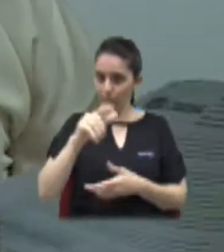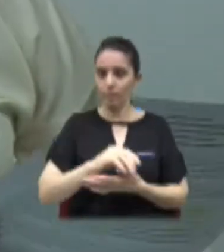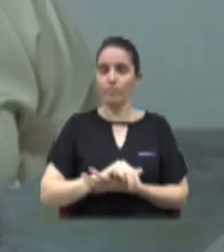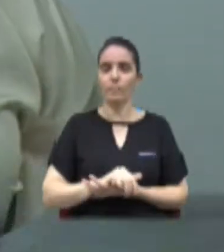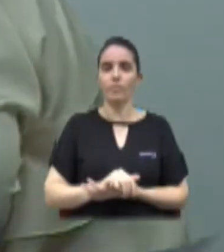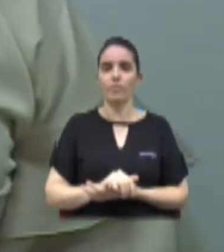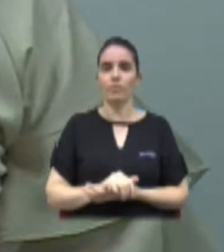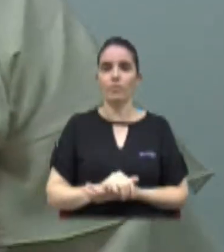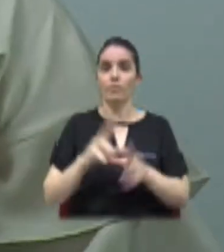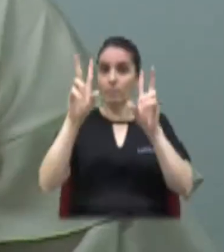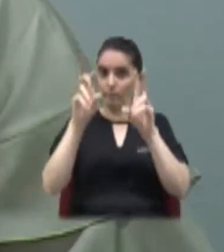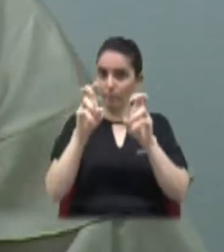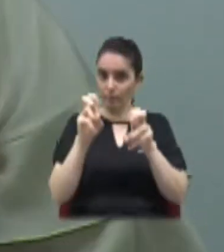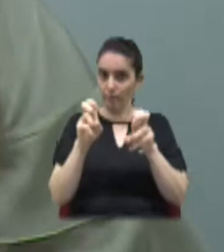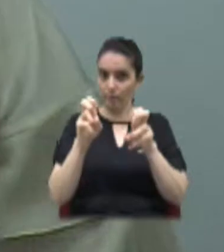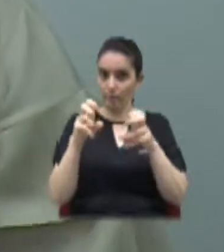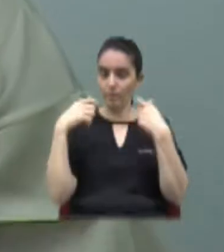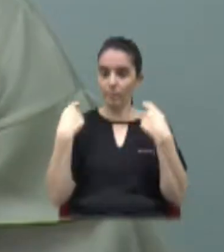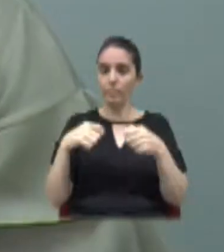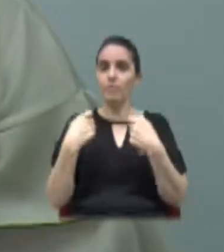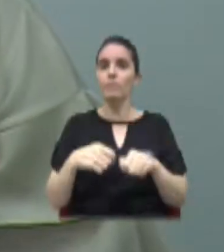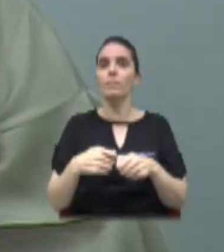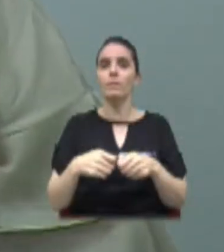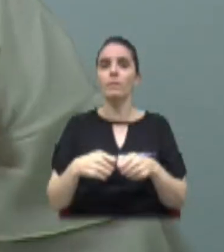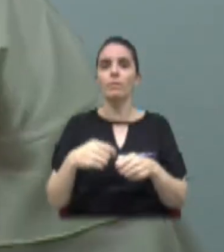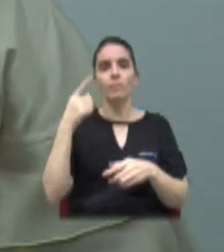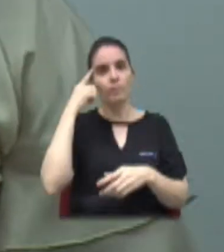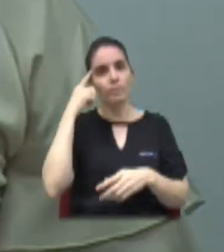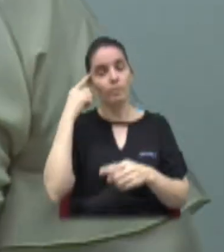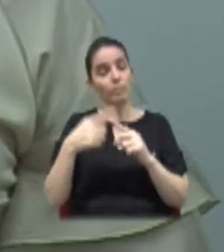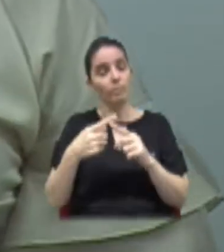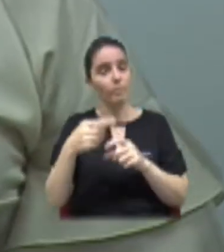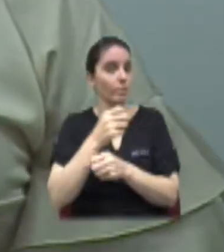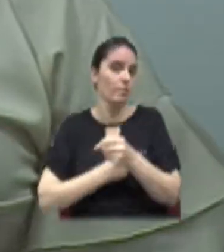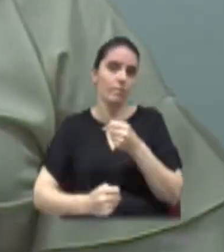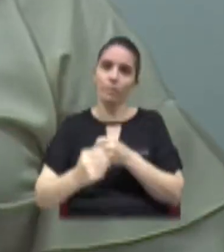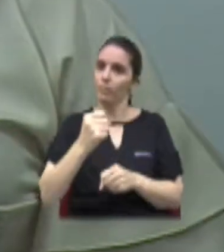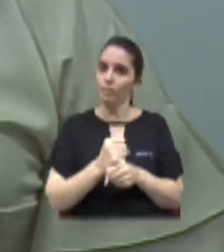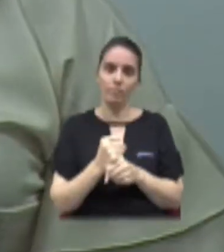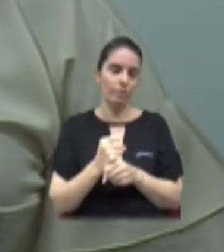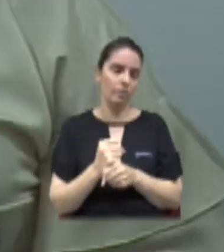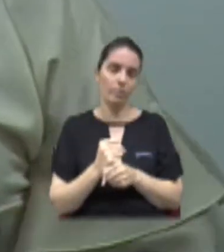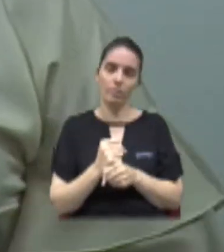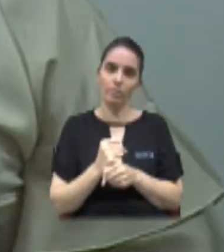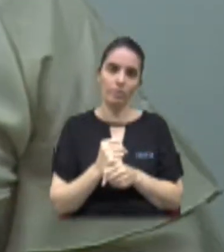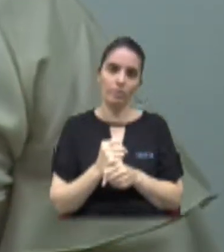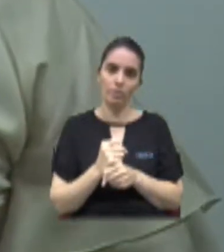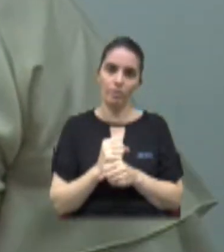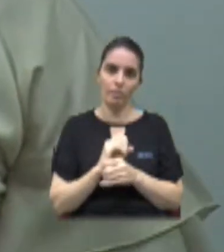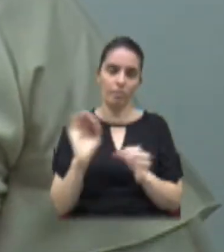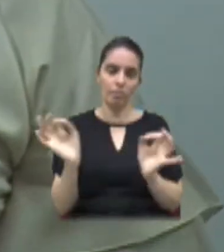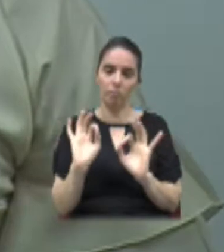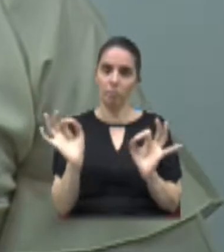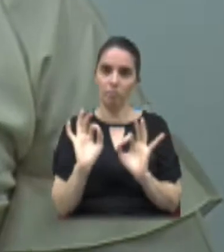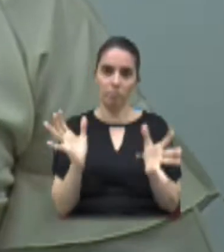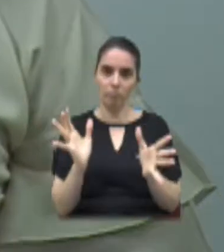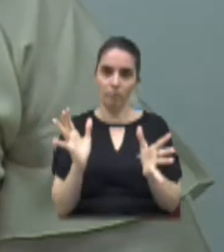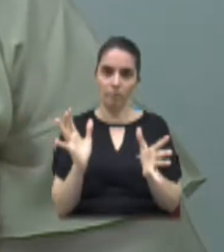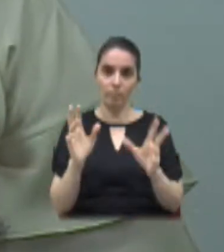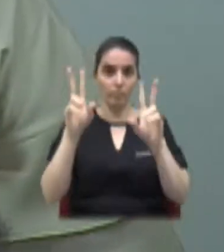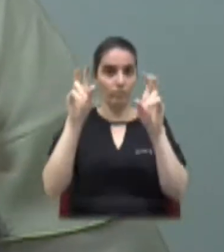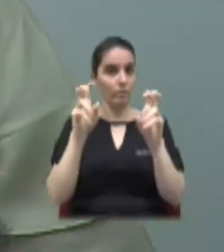habitação. Independente se vão ser ainda selecionados, mas é importante a gente ter esse número, já um número